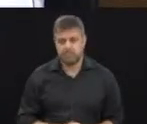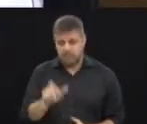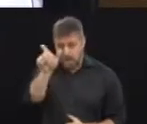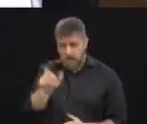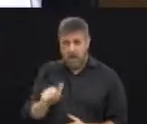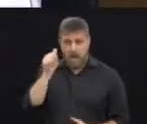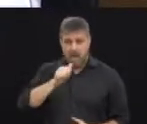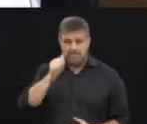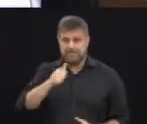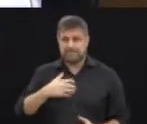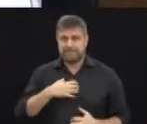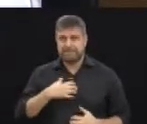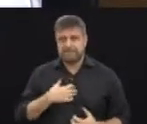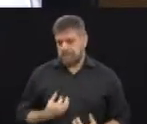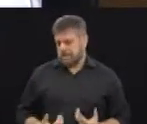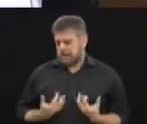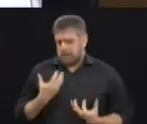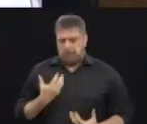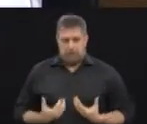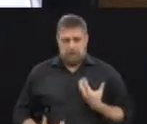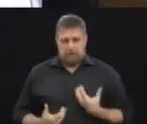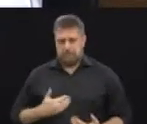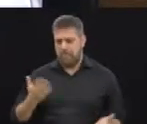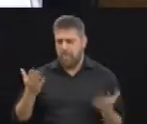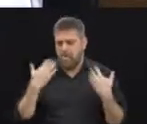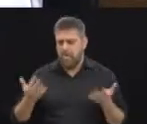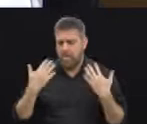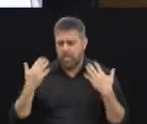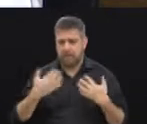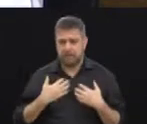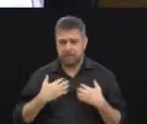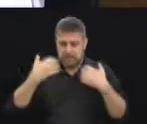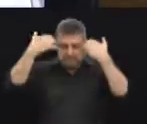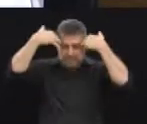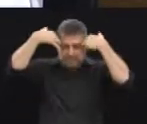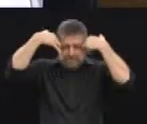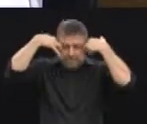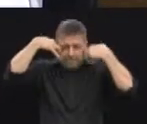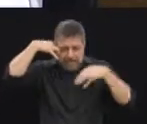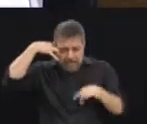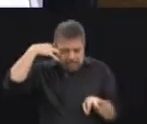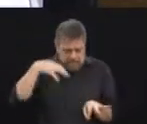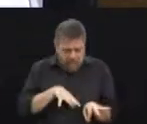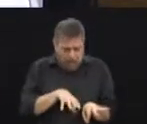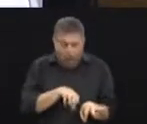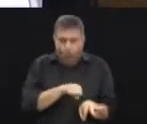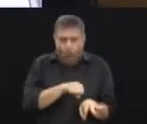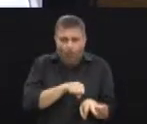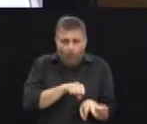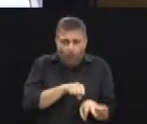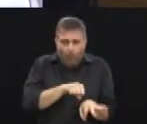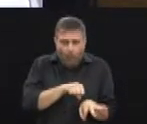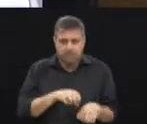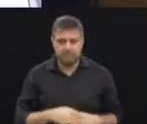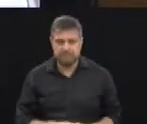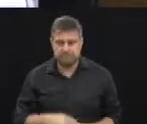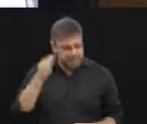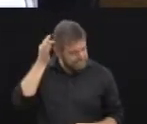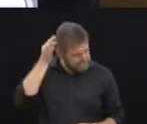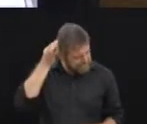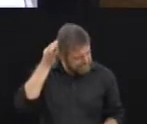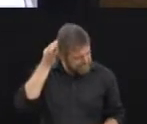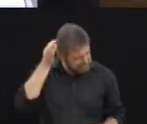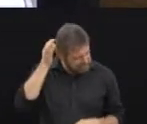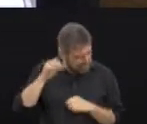Seria calor, suor, pele seca, vagina seca. Então,